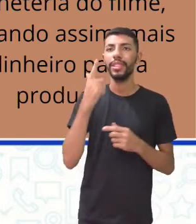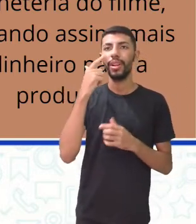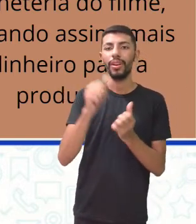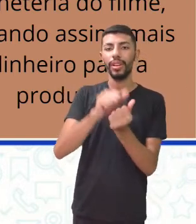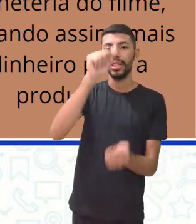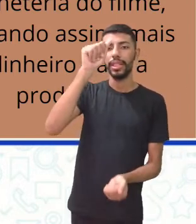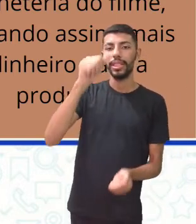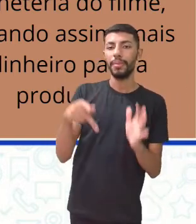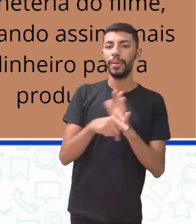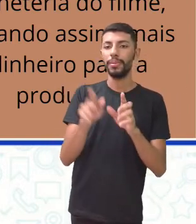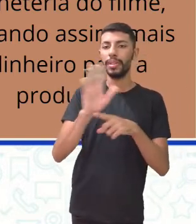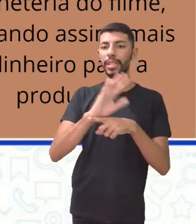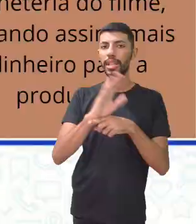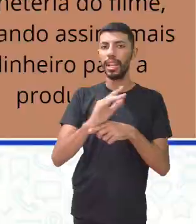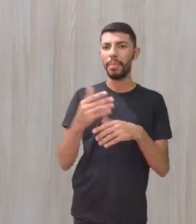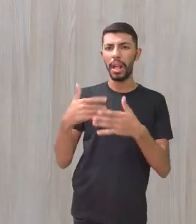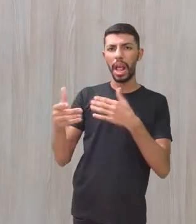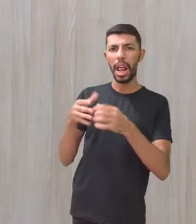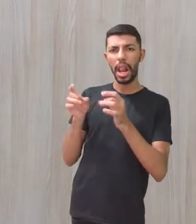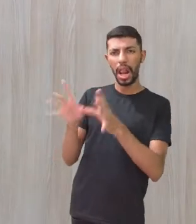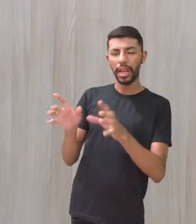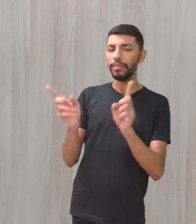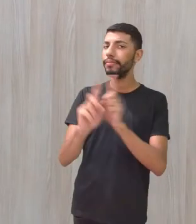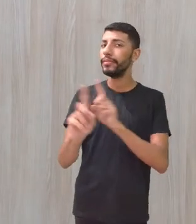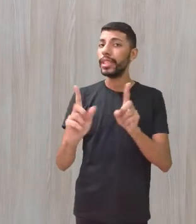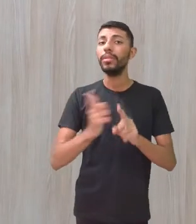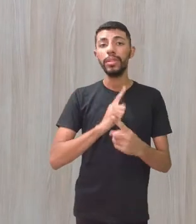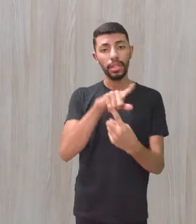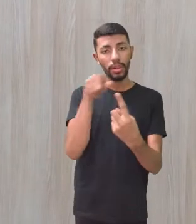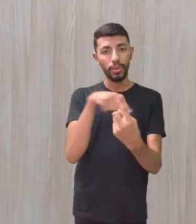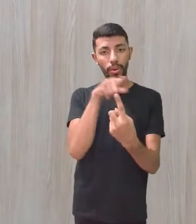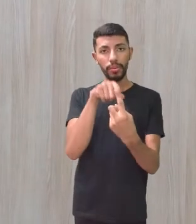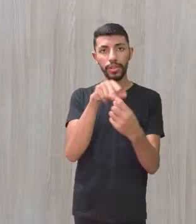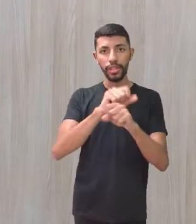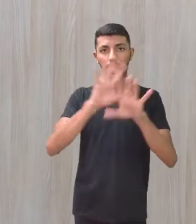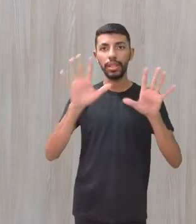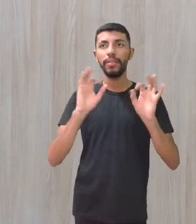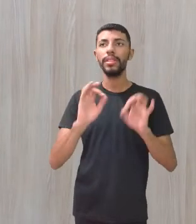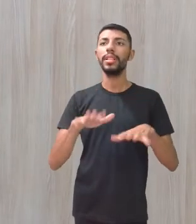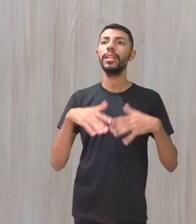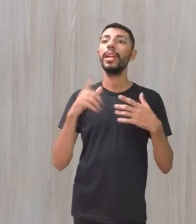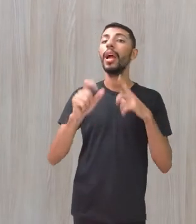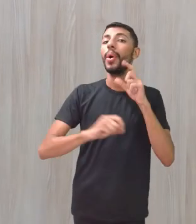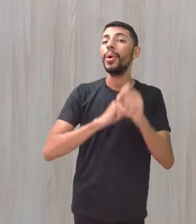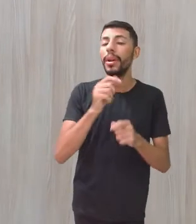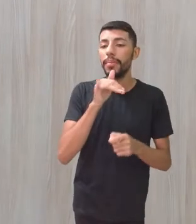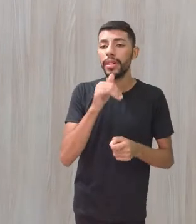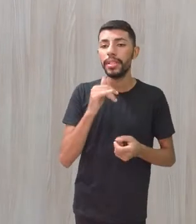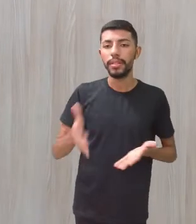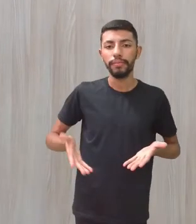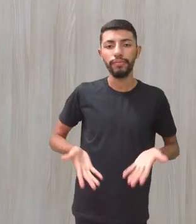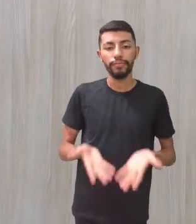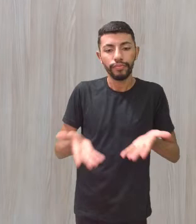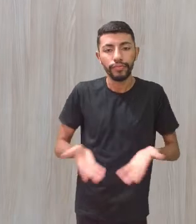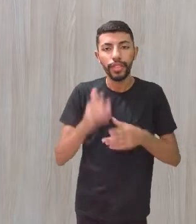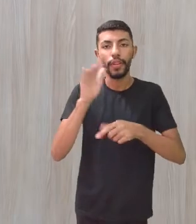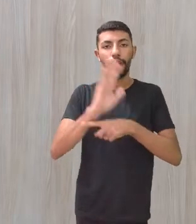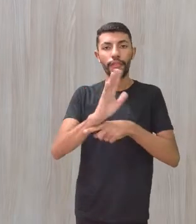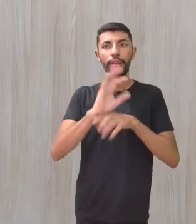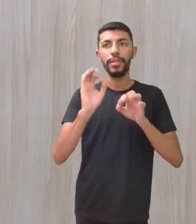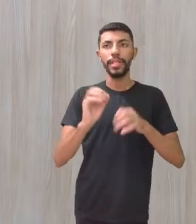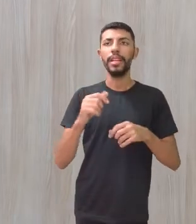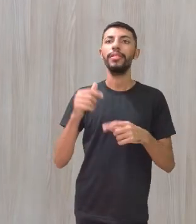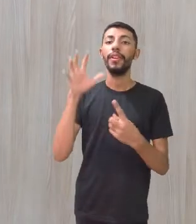eles não estão aleatórios, não. Eles têm uma finalidade, que é promover o filme, pode muitas vezes influenciar na sua decisão em qual